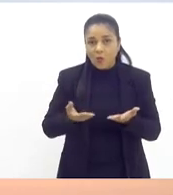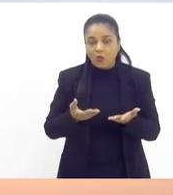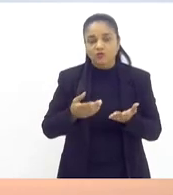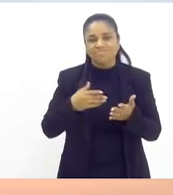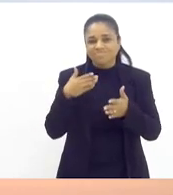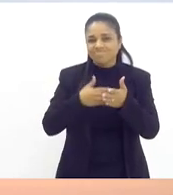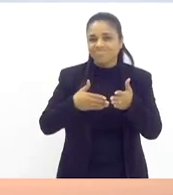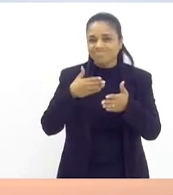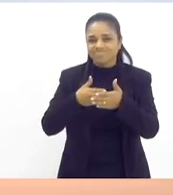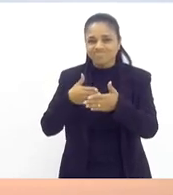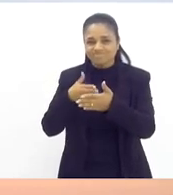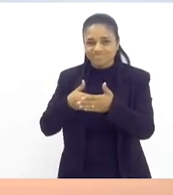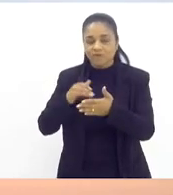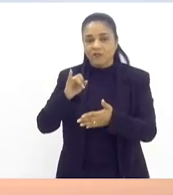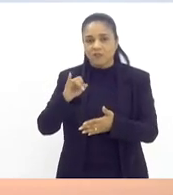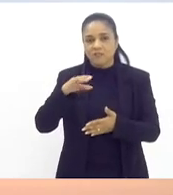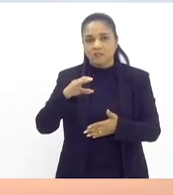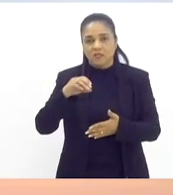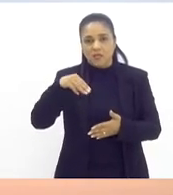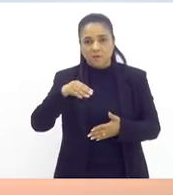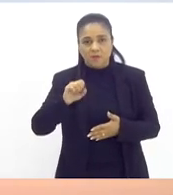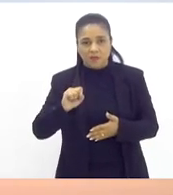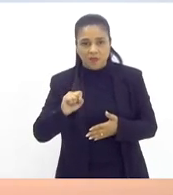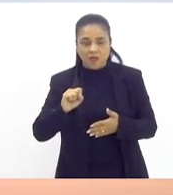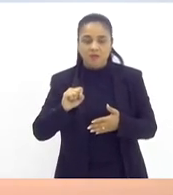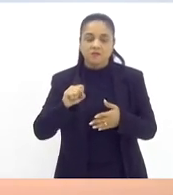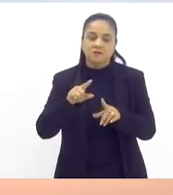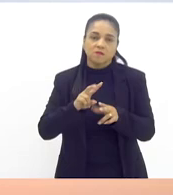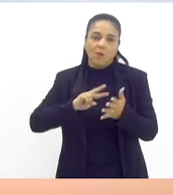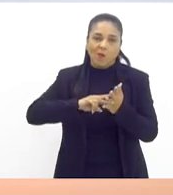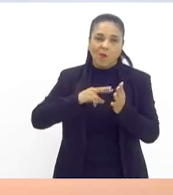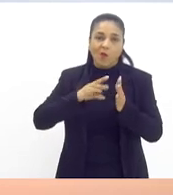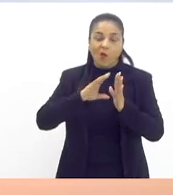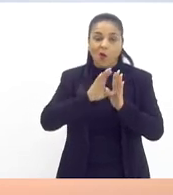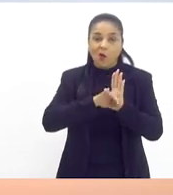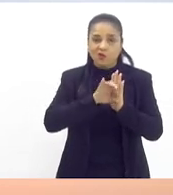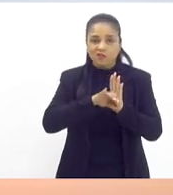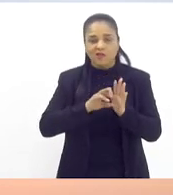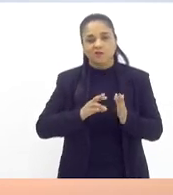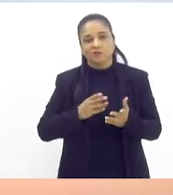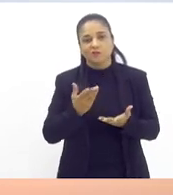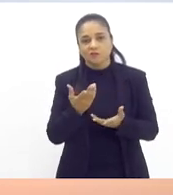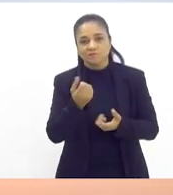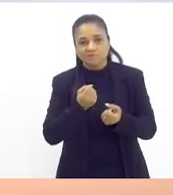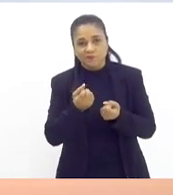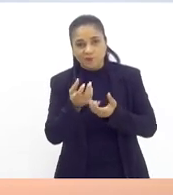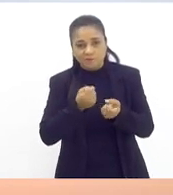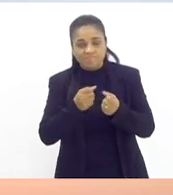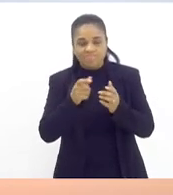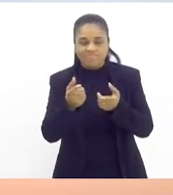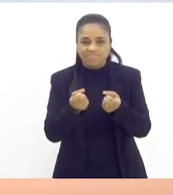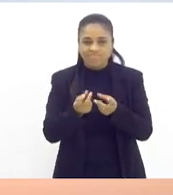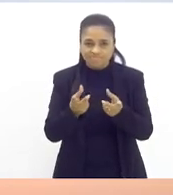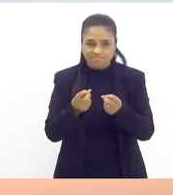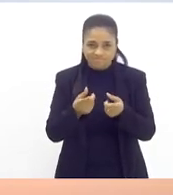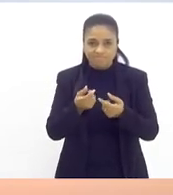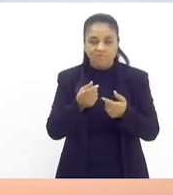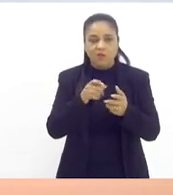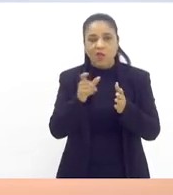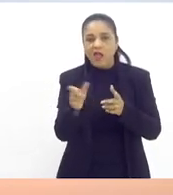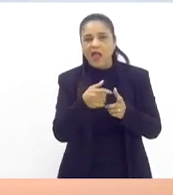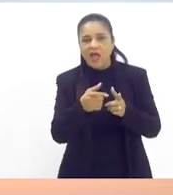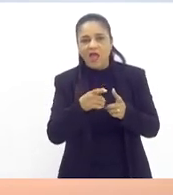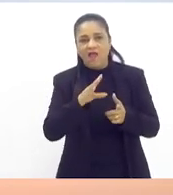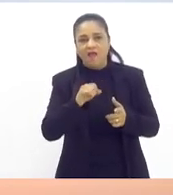restrições. No caso do ICMS, tem esse conceito de bens de uso e consumo que não dão crédito, que é coisas absurdas, tipo, sei lá,